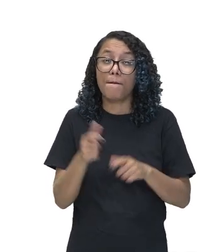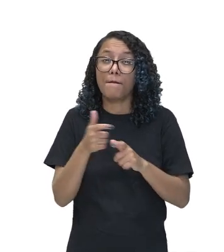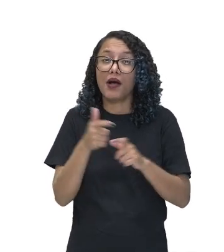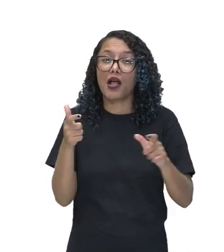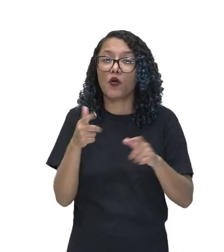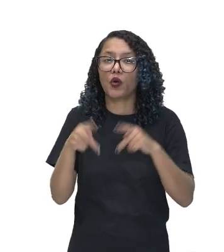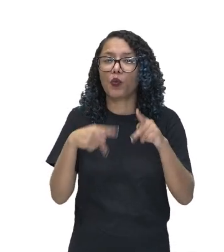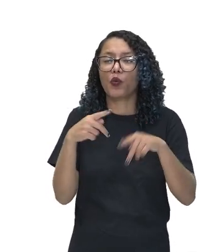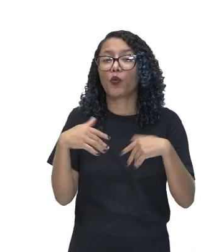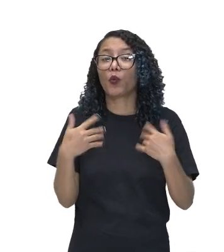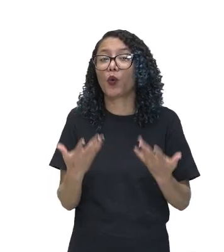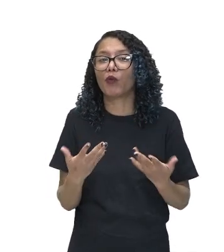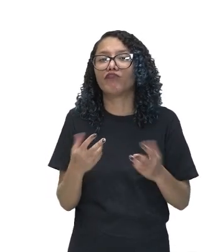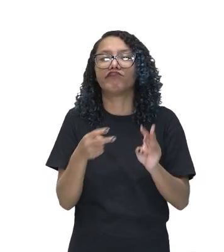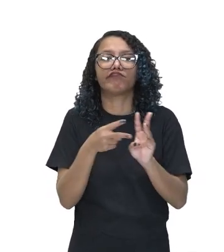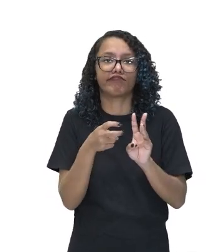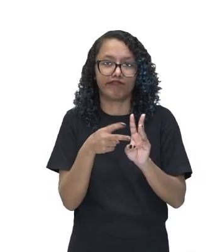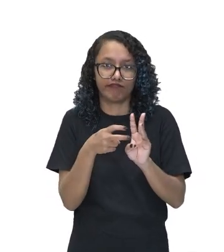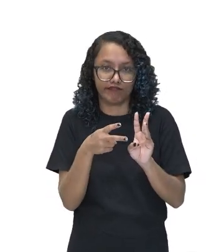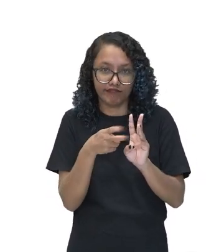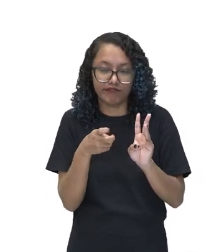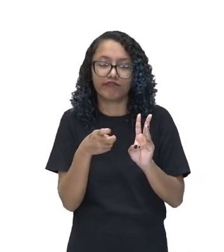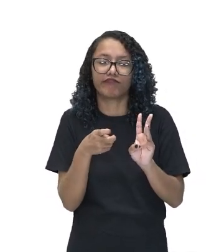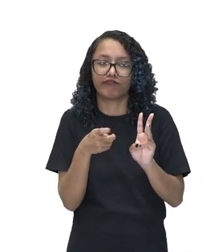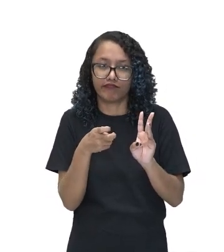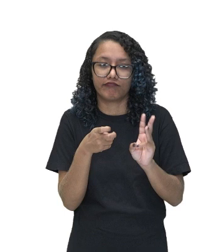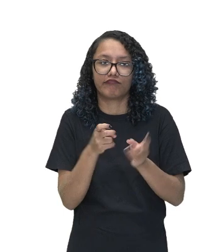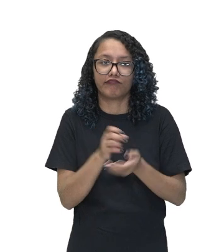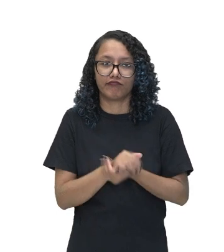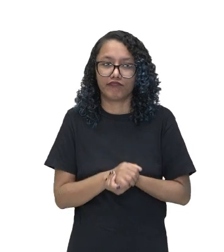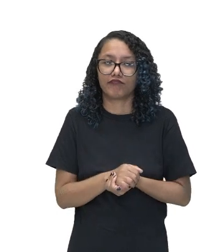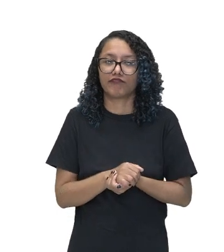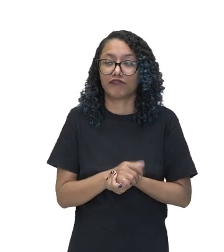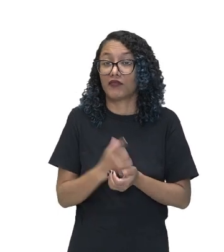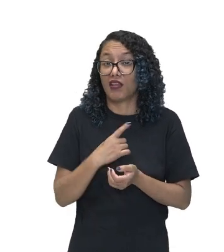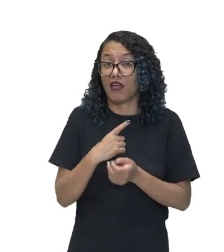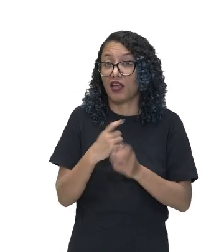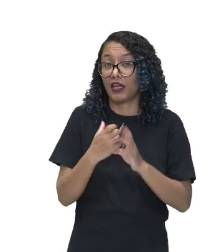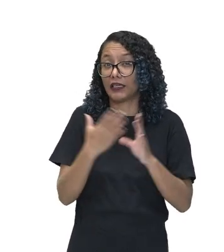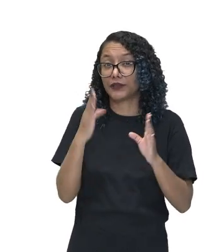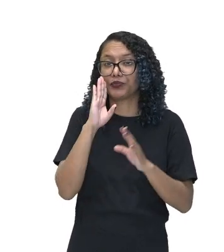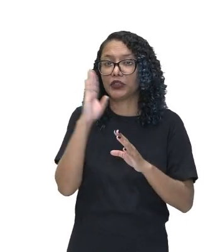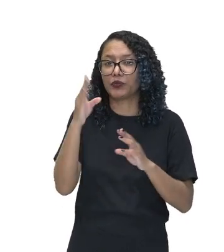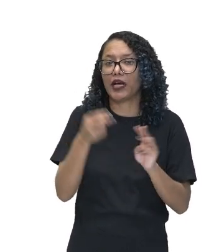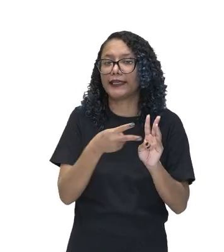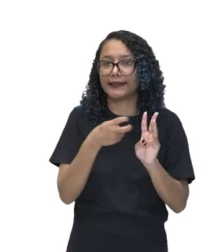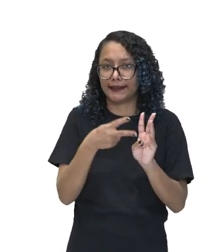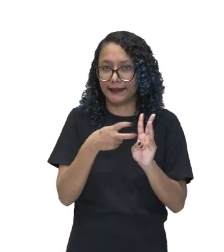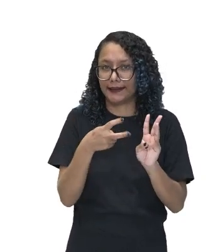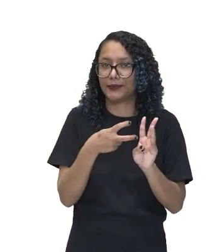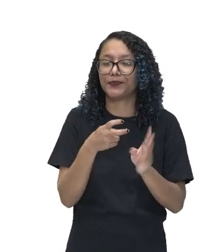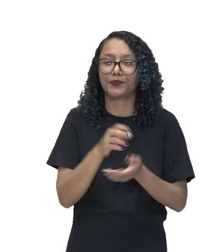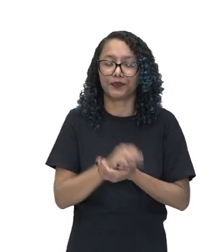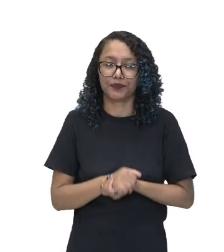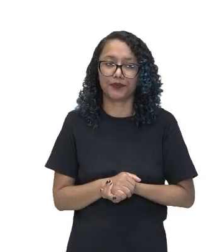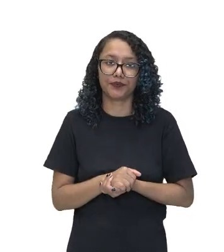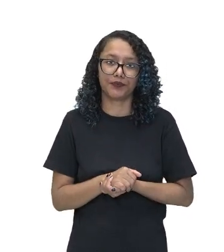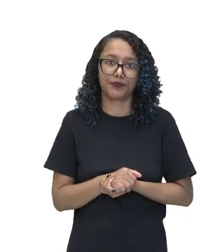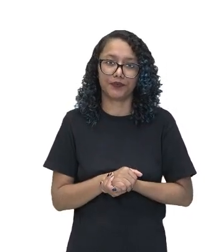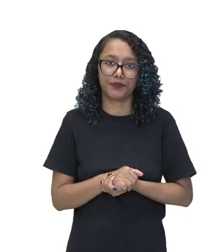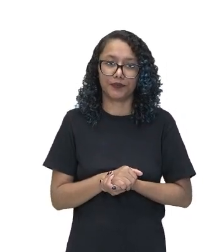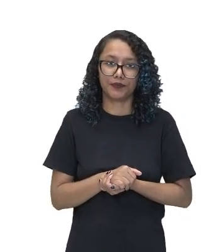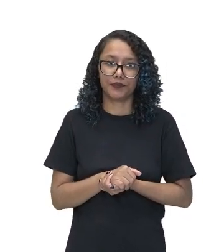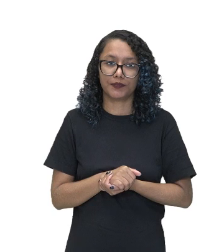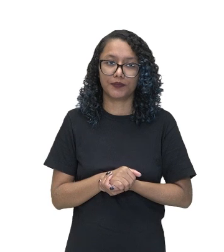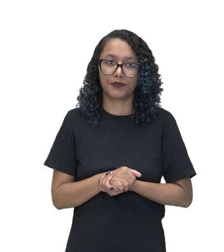forte da população indígena, com traços indígenas, né? Então, aí nós temos aí